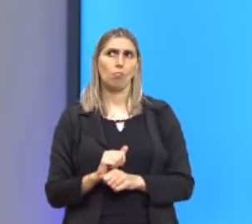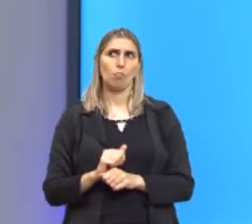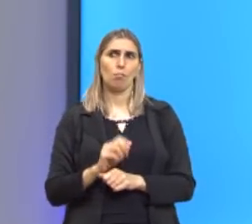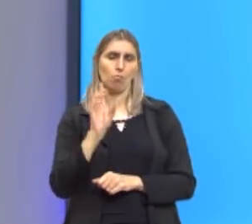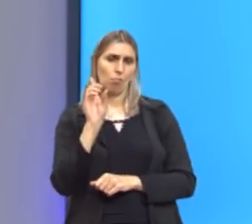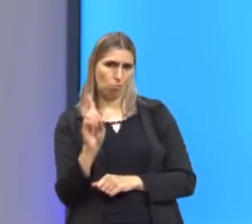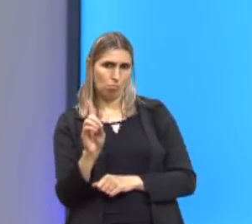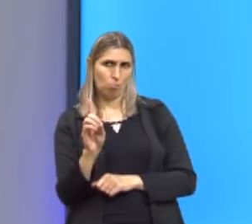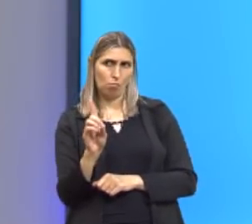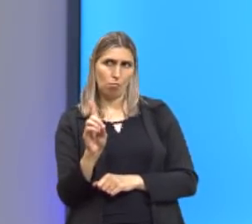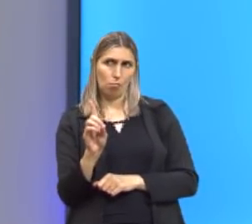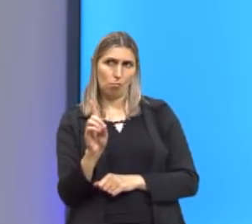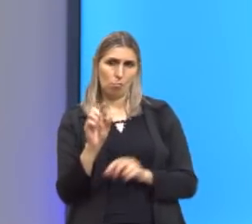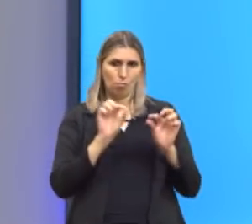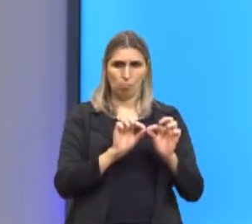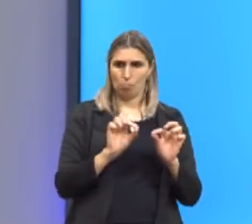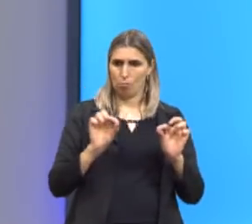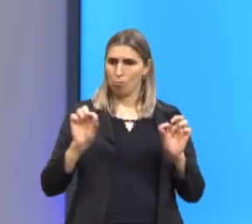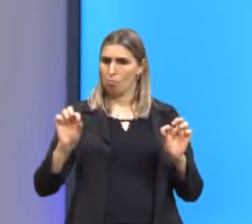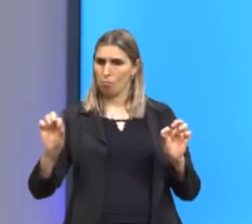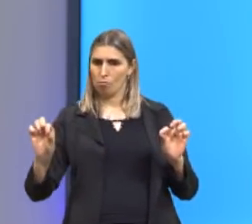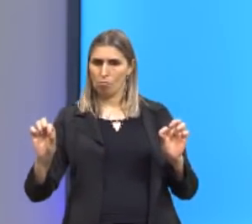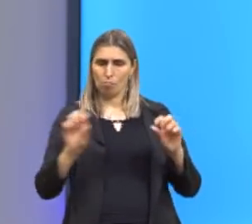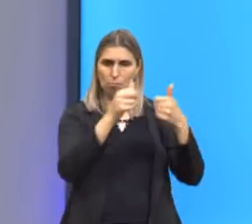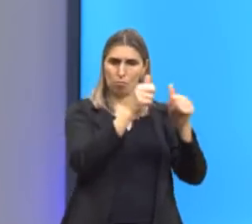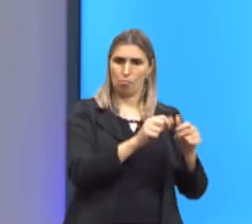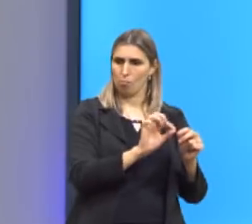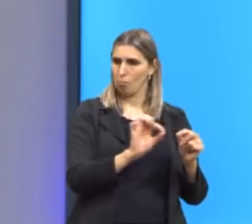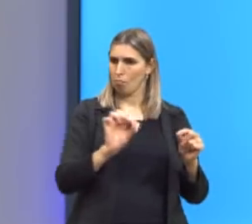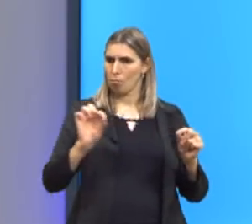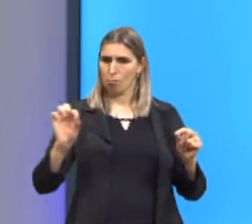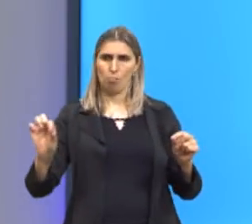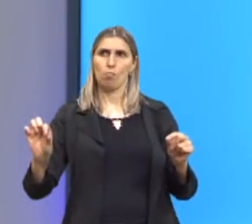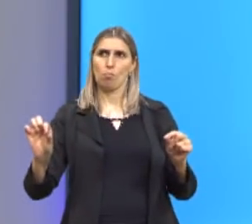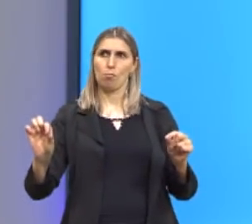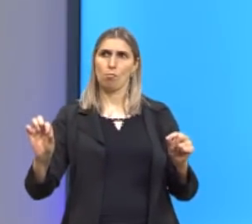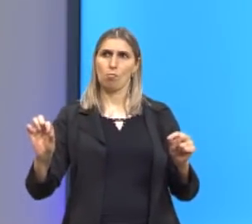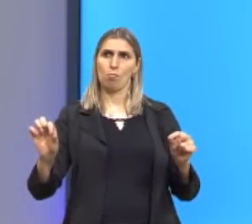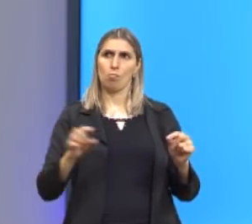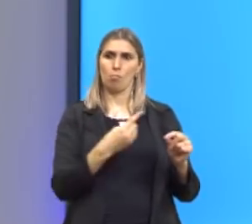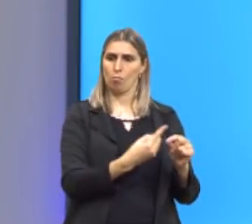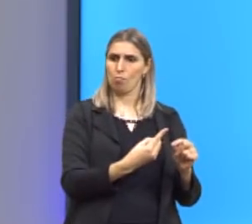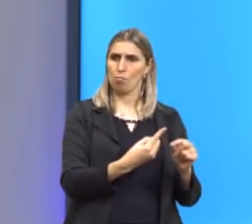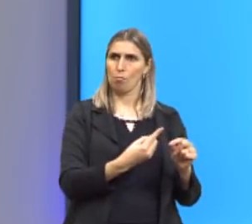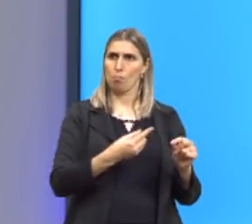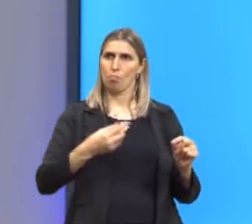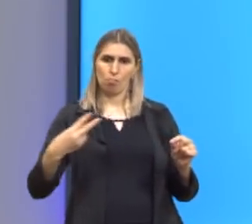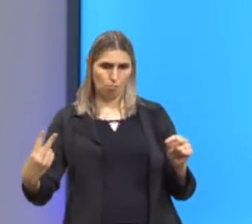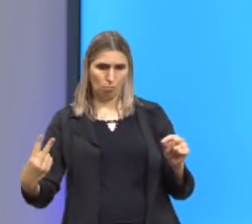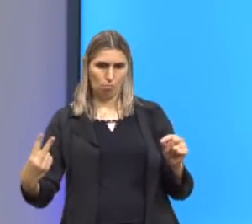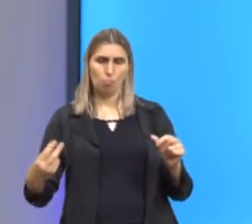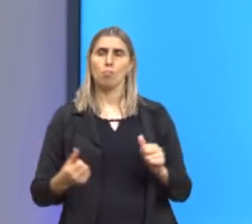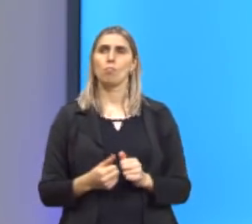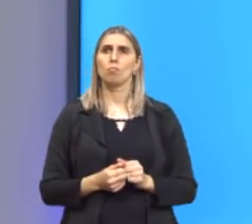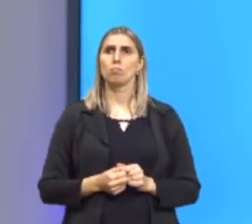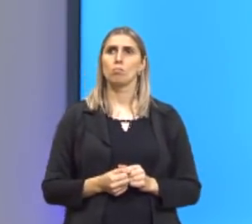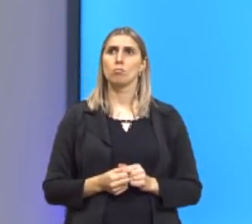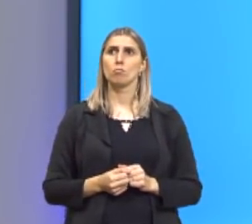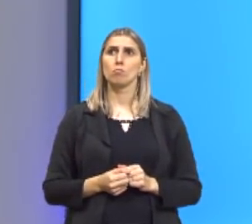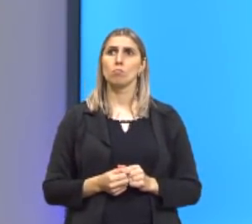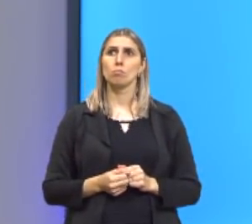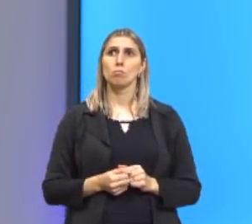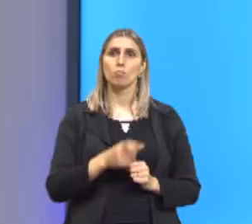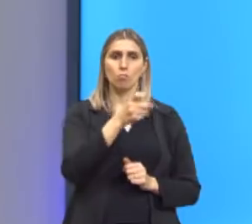d, que é essa distância entre a imagem na posição 1 e a imagem aqui na posição 2, né,